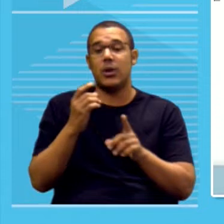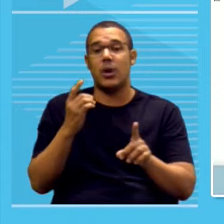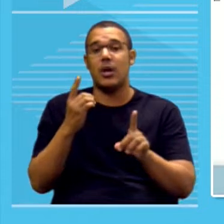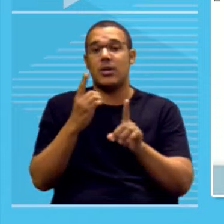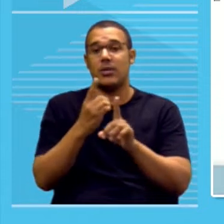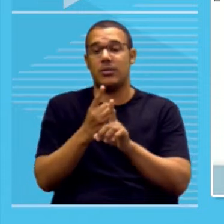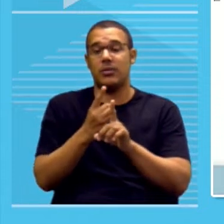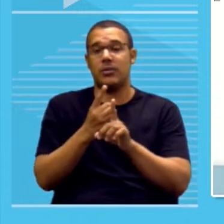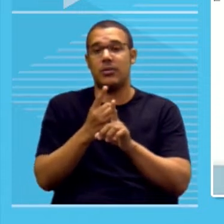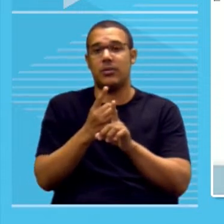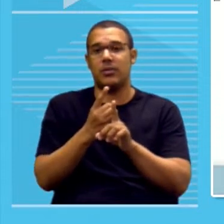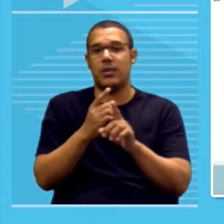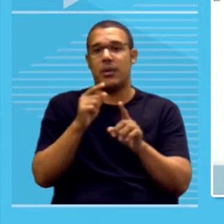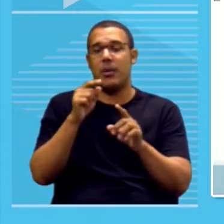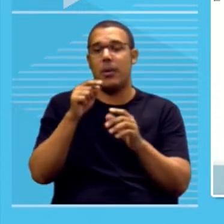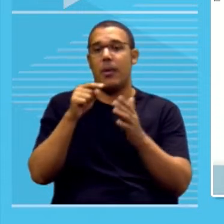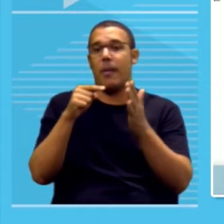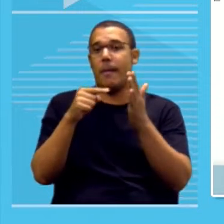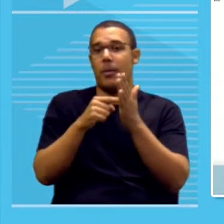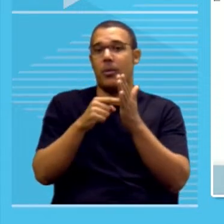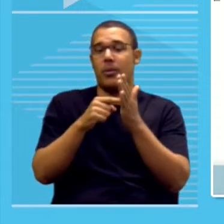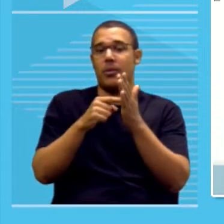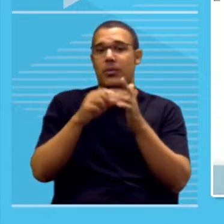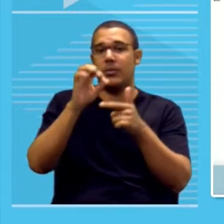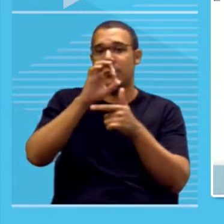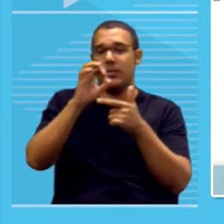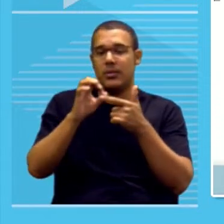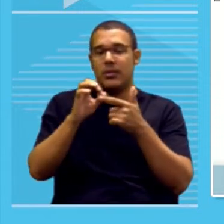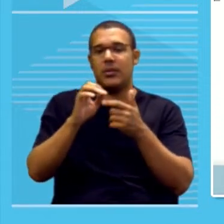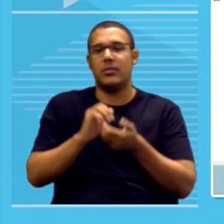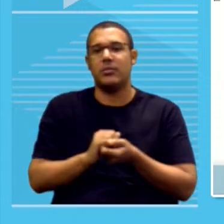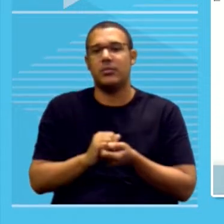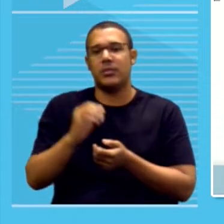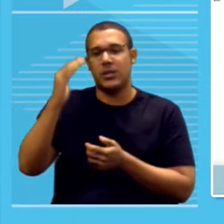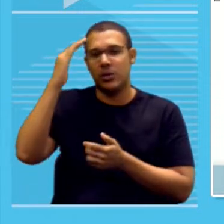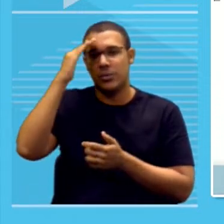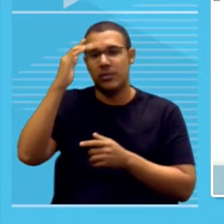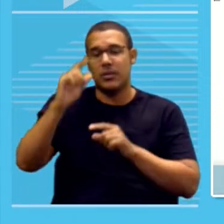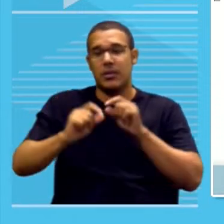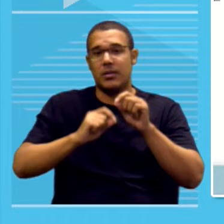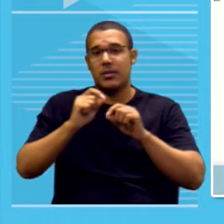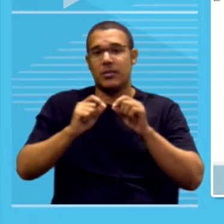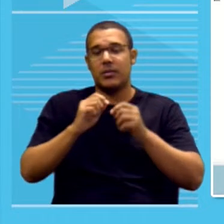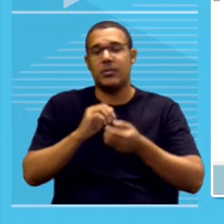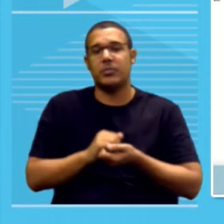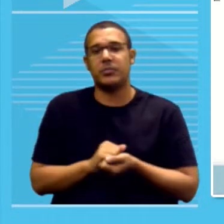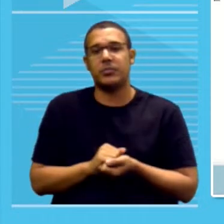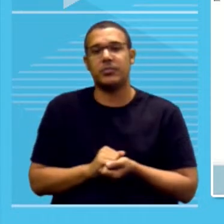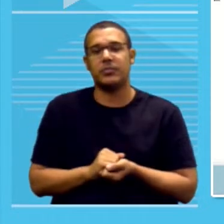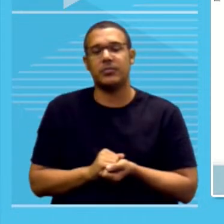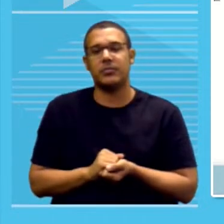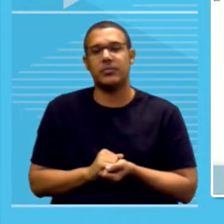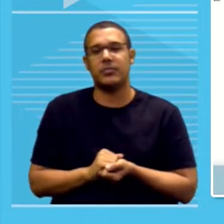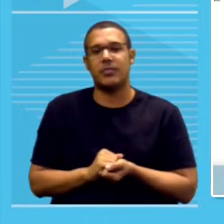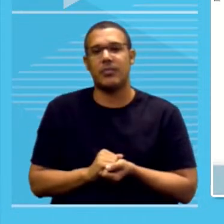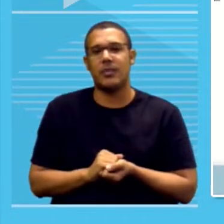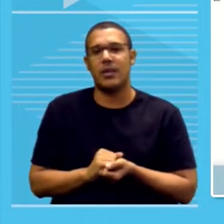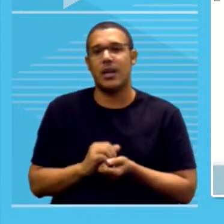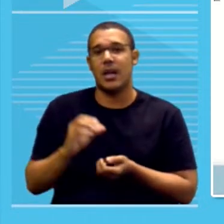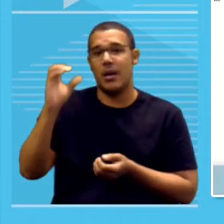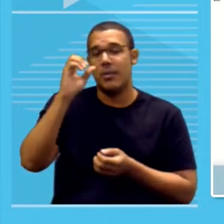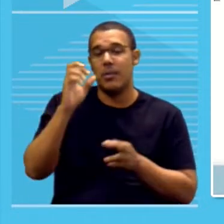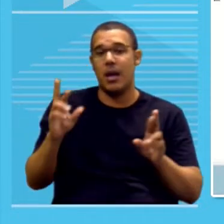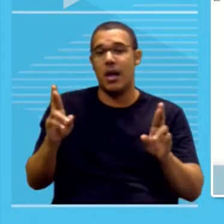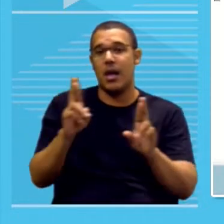facilidade Professor pontos em um plano cartesiano e o principal que eu quero de vocês vocês aprendam por uma relação